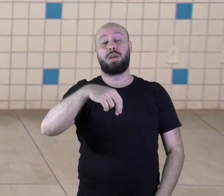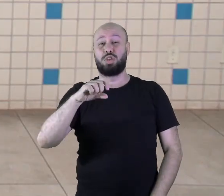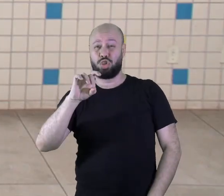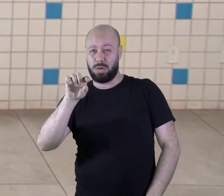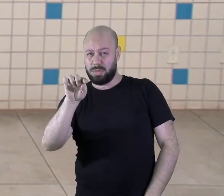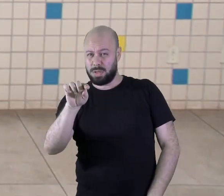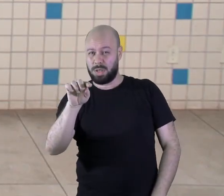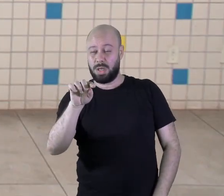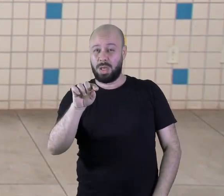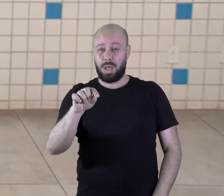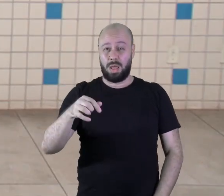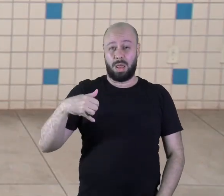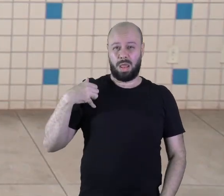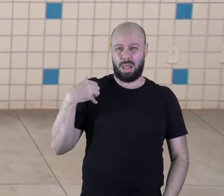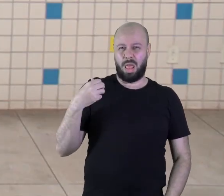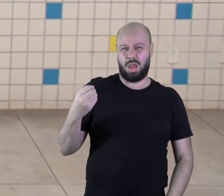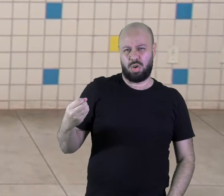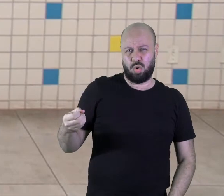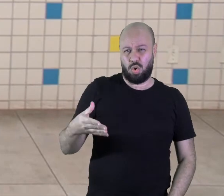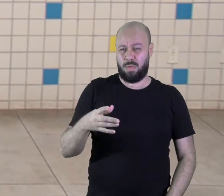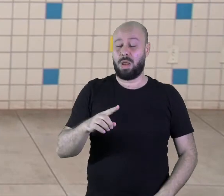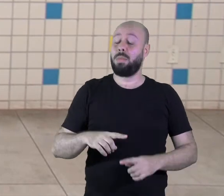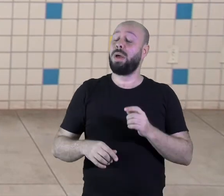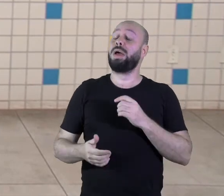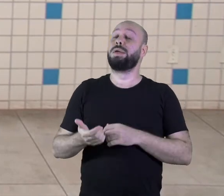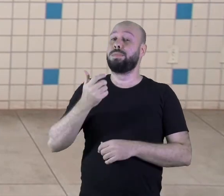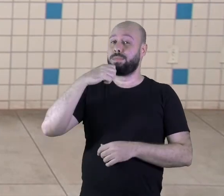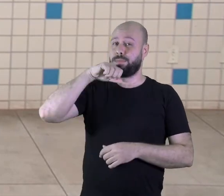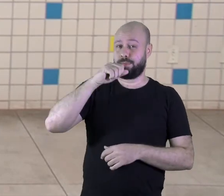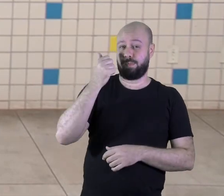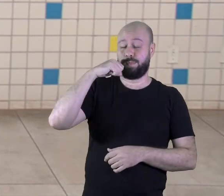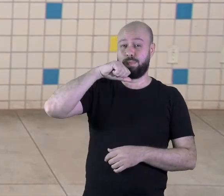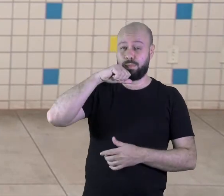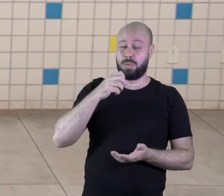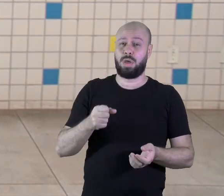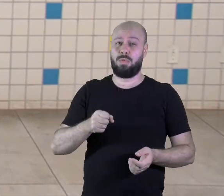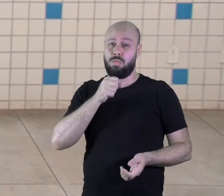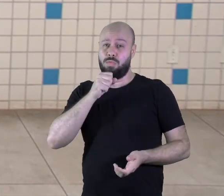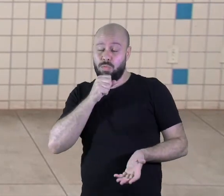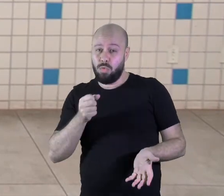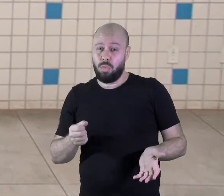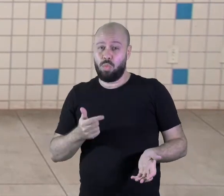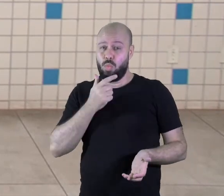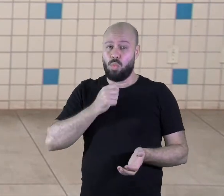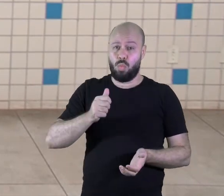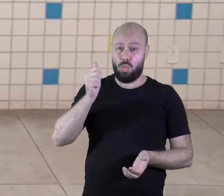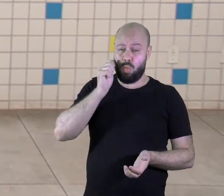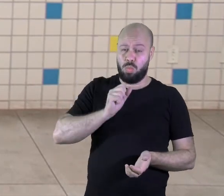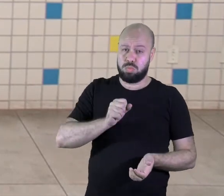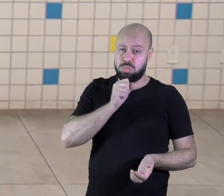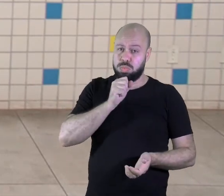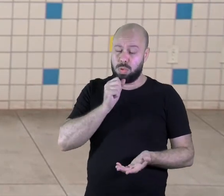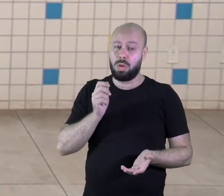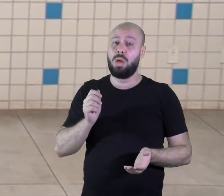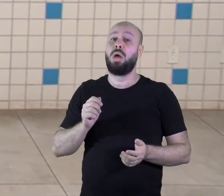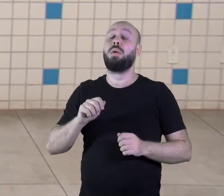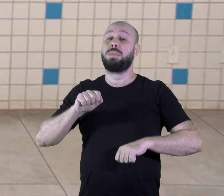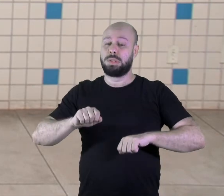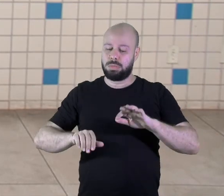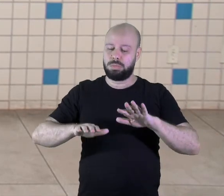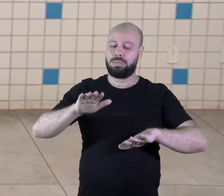que está nessa idade, mas para o seu pai, sua mãe, sua avó. Tudo isso tem que ser o quê?